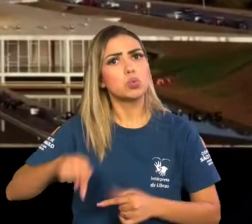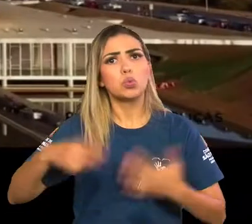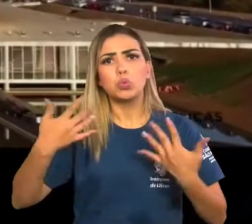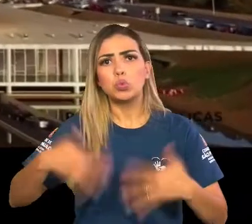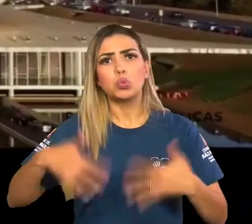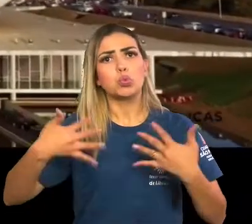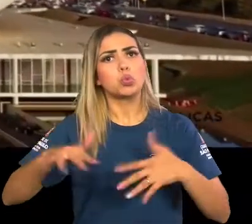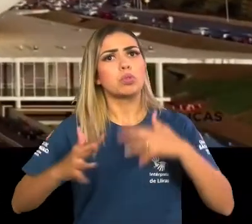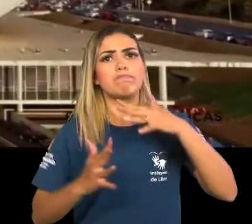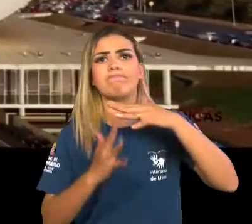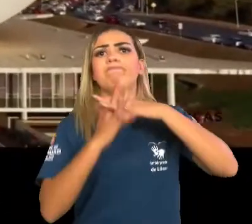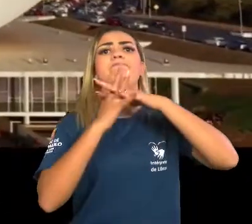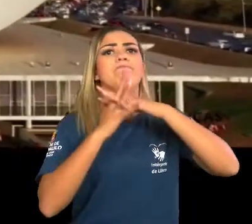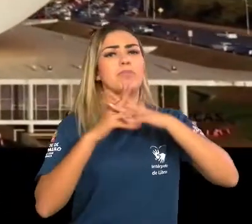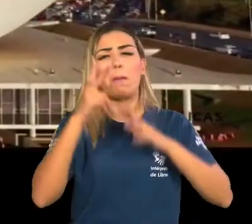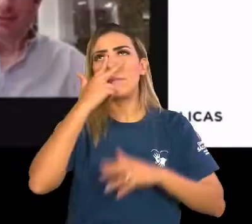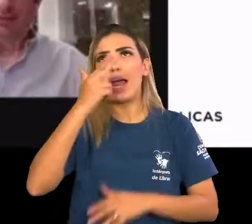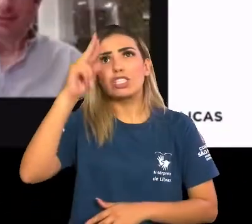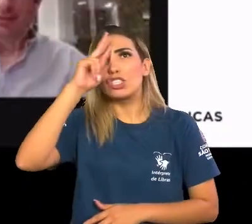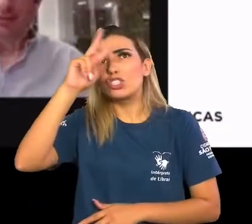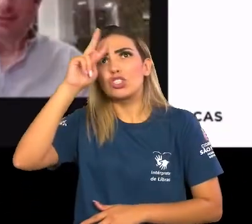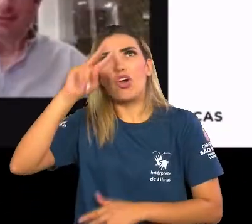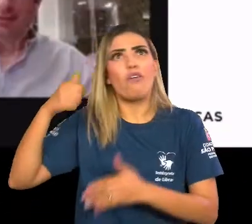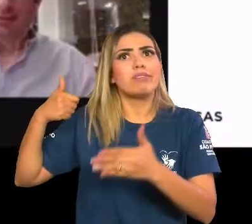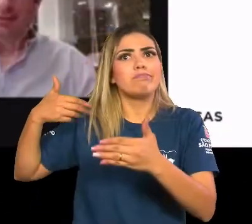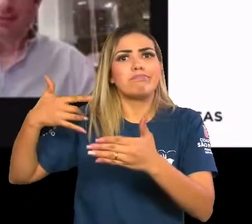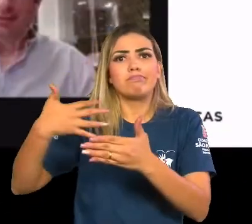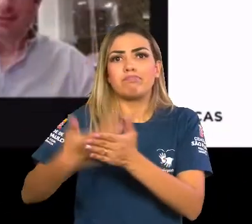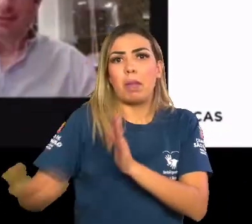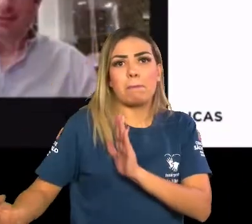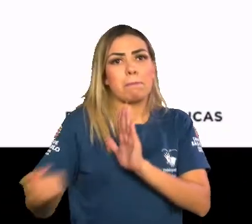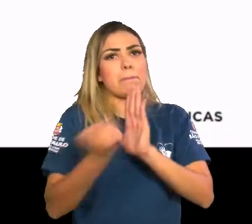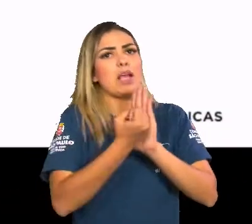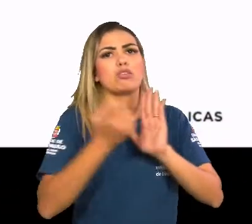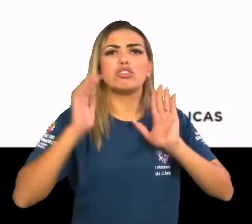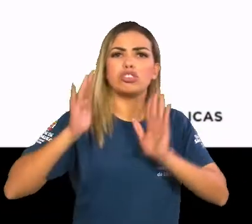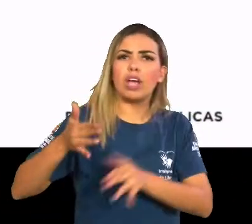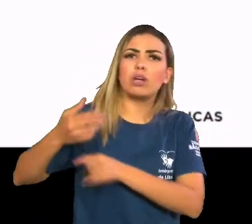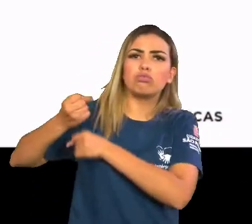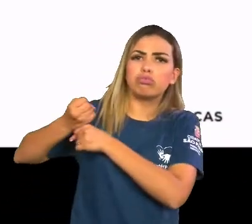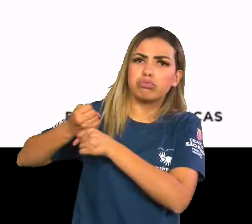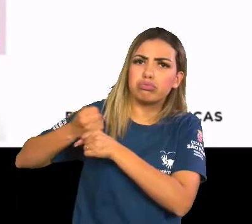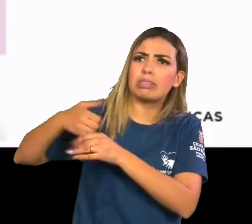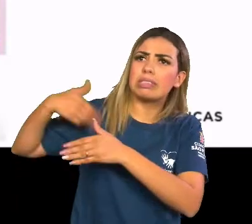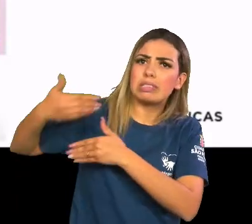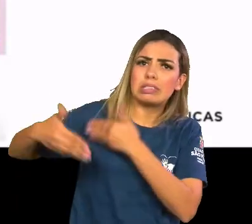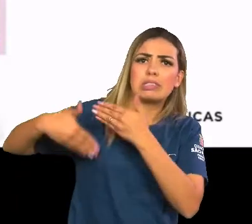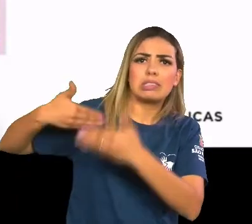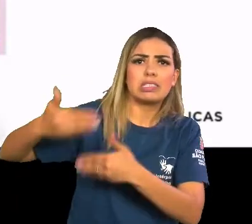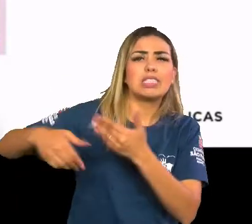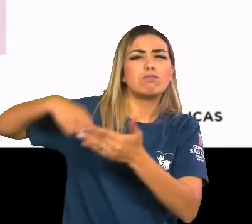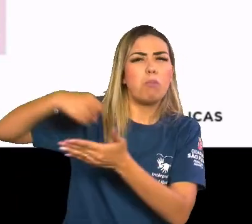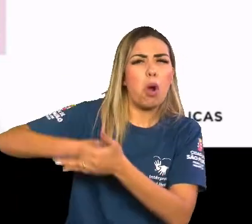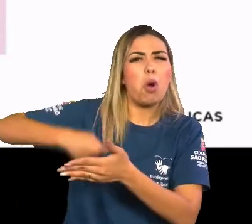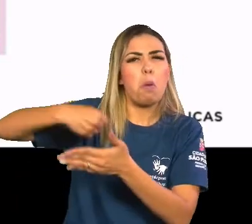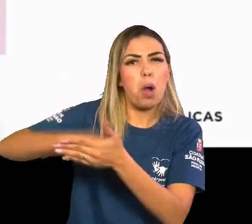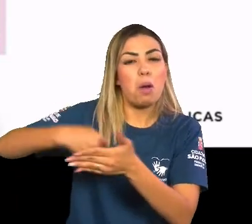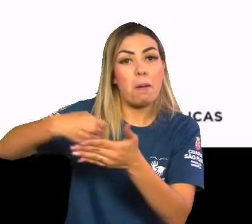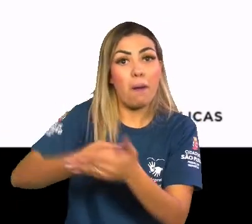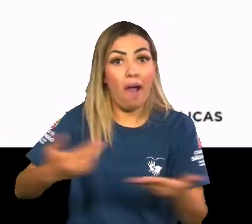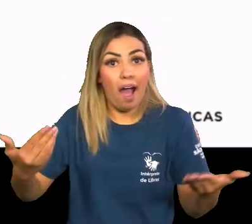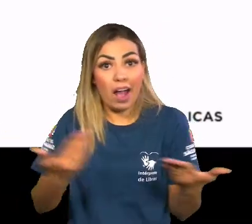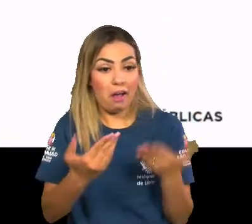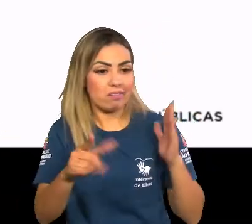do ano, um avanço histórico. Depois de muitos anos de idas e vindas, foi aprovado o projeto de lei